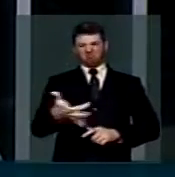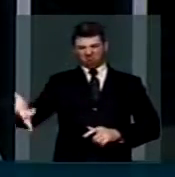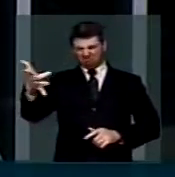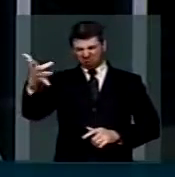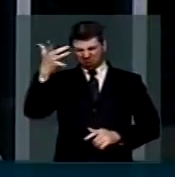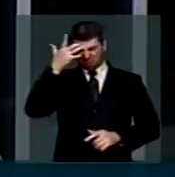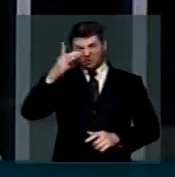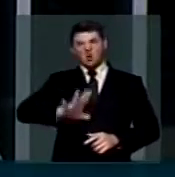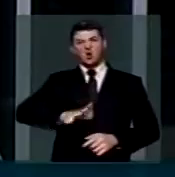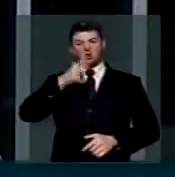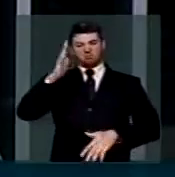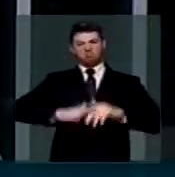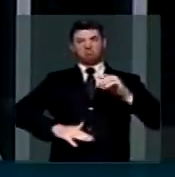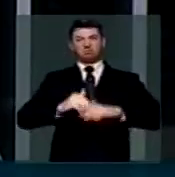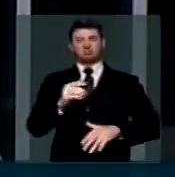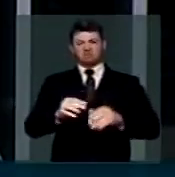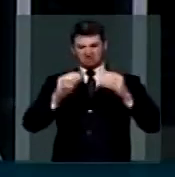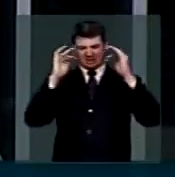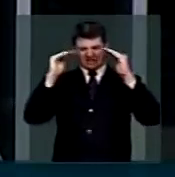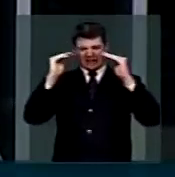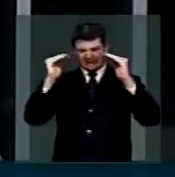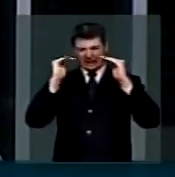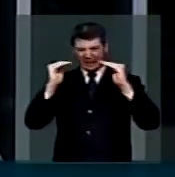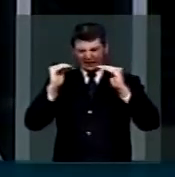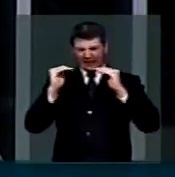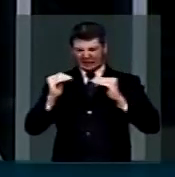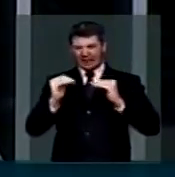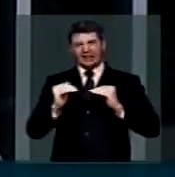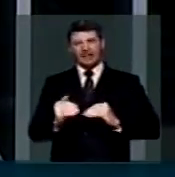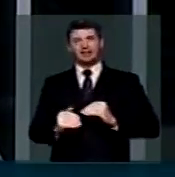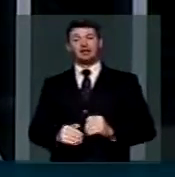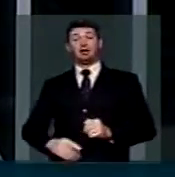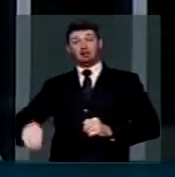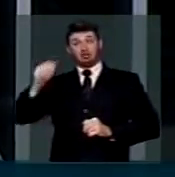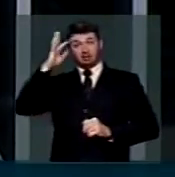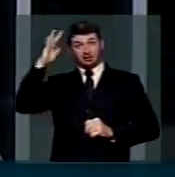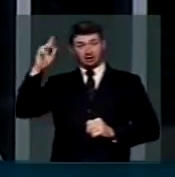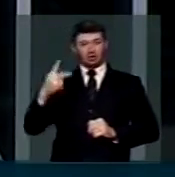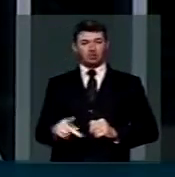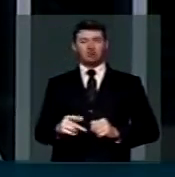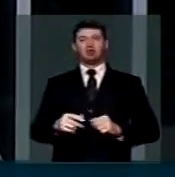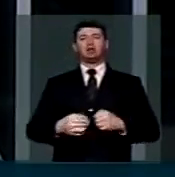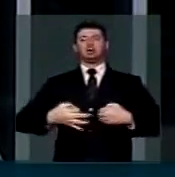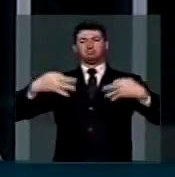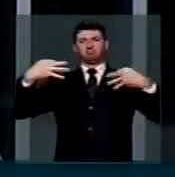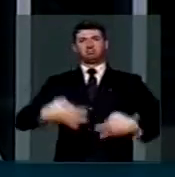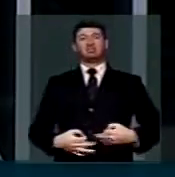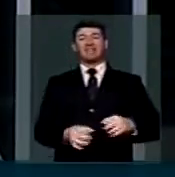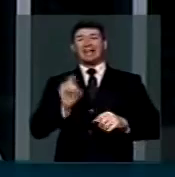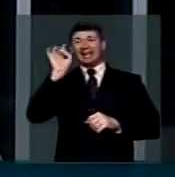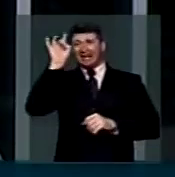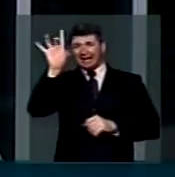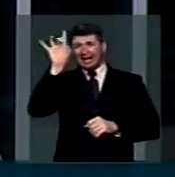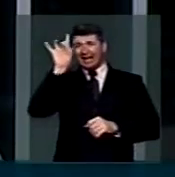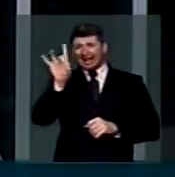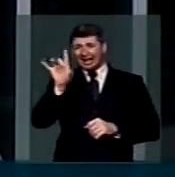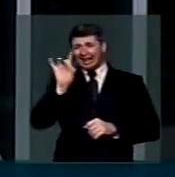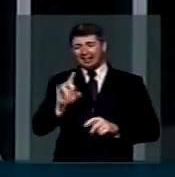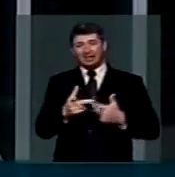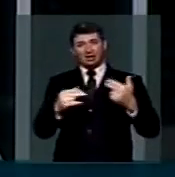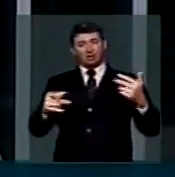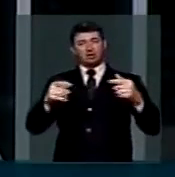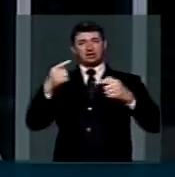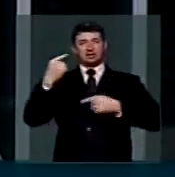maneira corajosa, pontua de maneira teórica e categórica cada um dos pontos desta